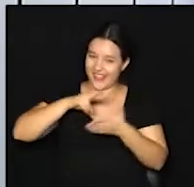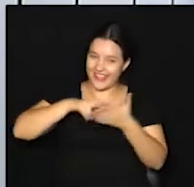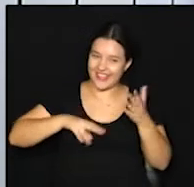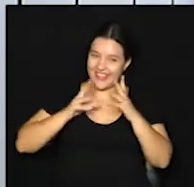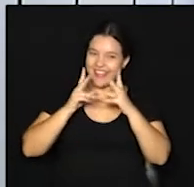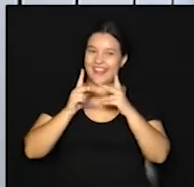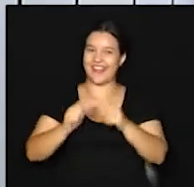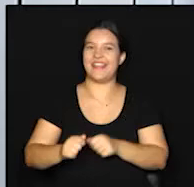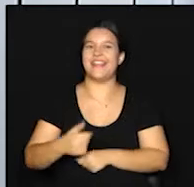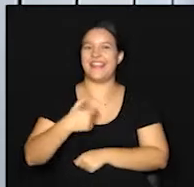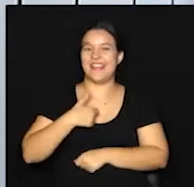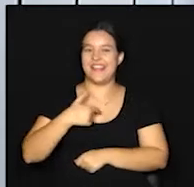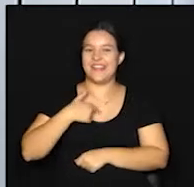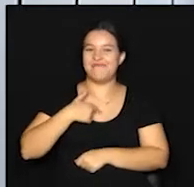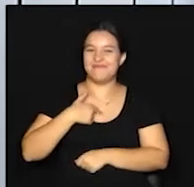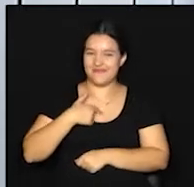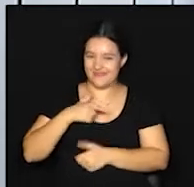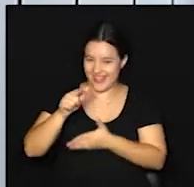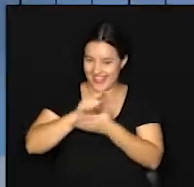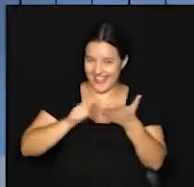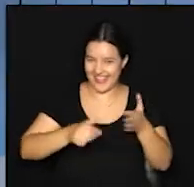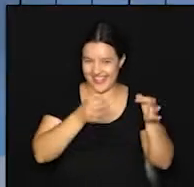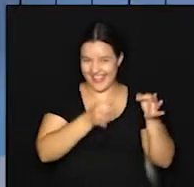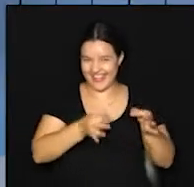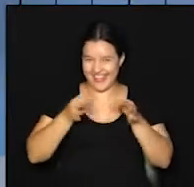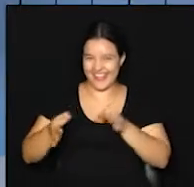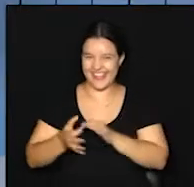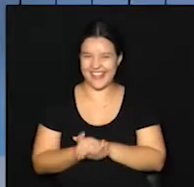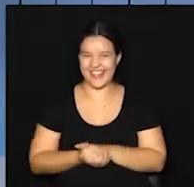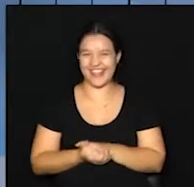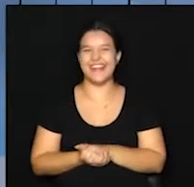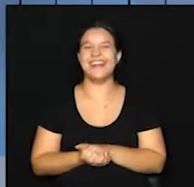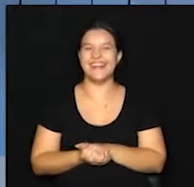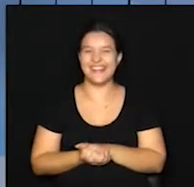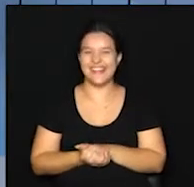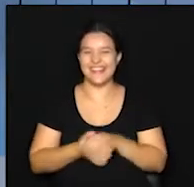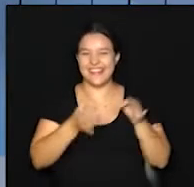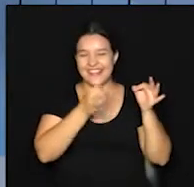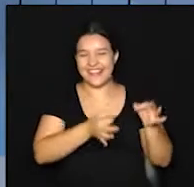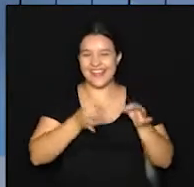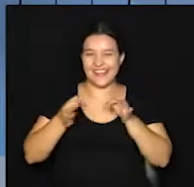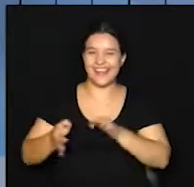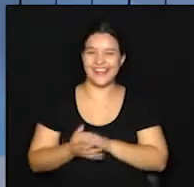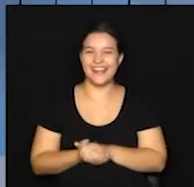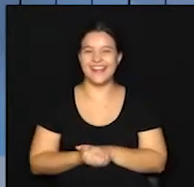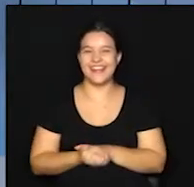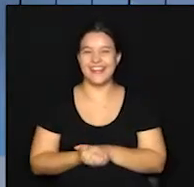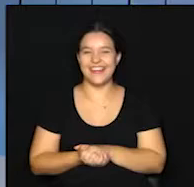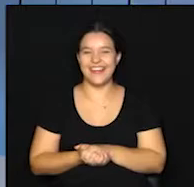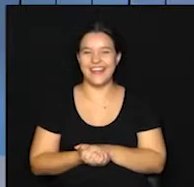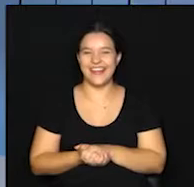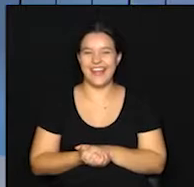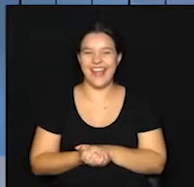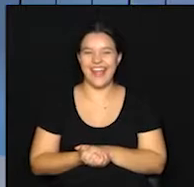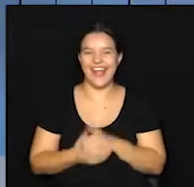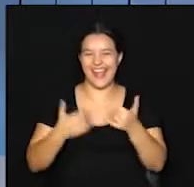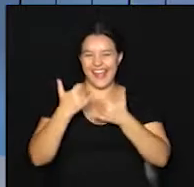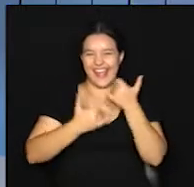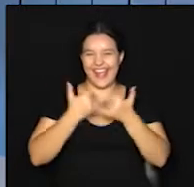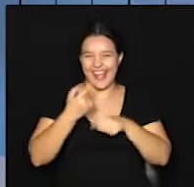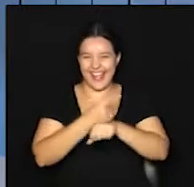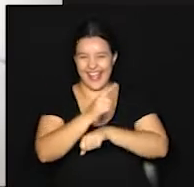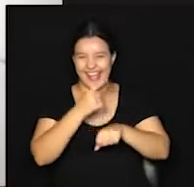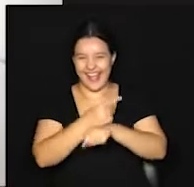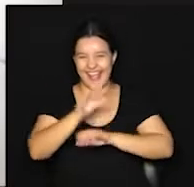eu fiz a lição. Fez o dever de casa todo, porque tá dando muito spoiler, mas é só do